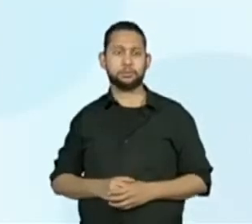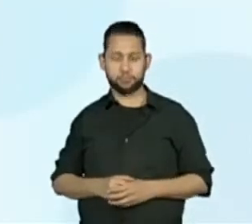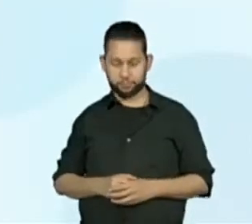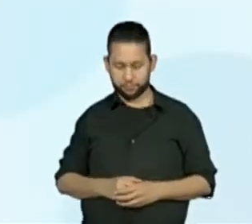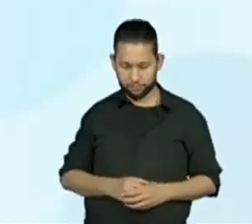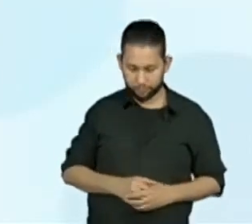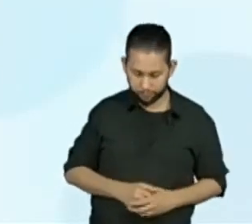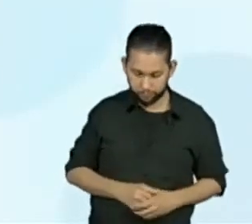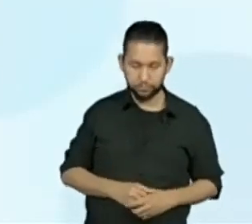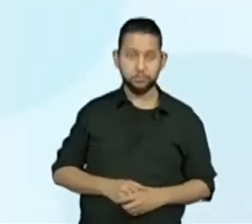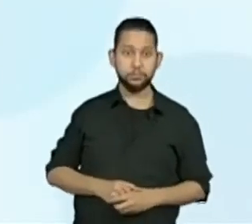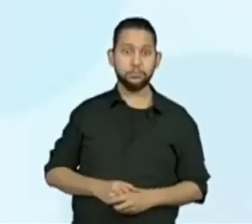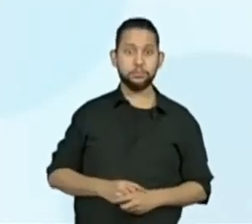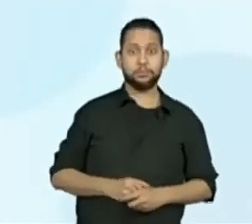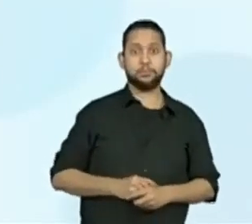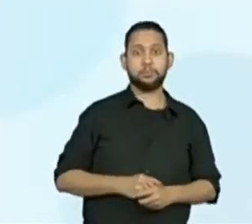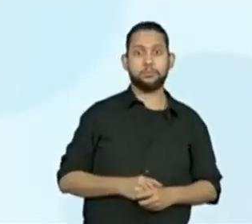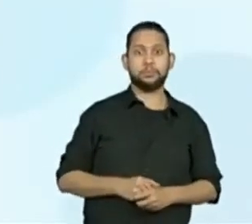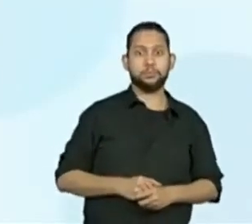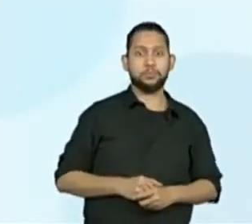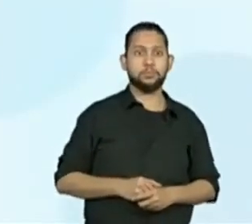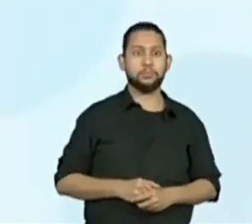e na nossa luzinha